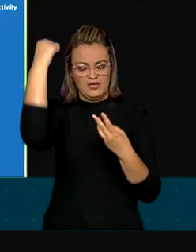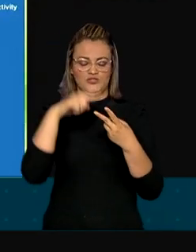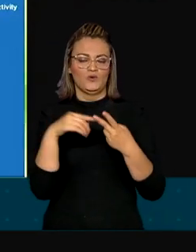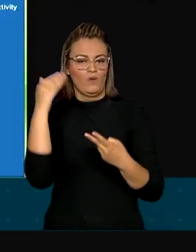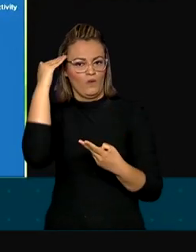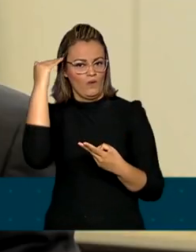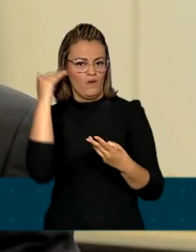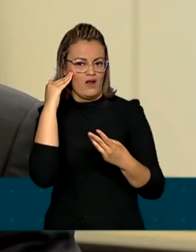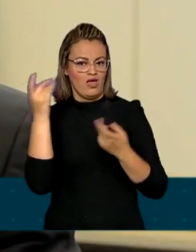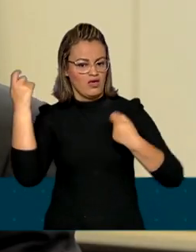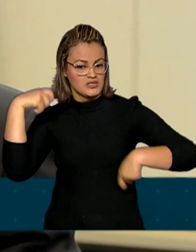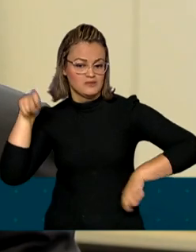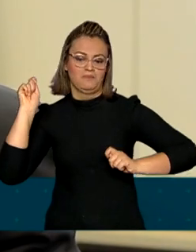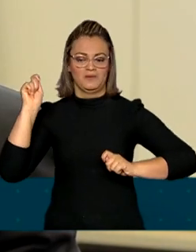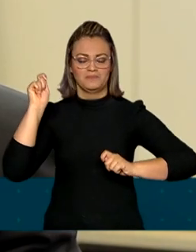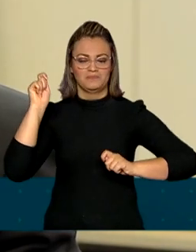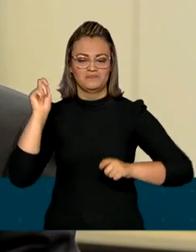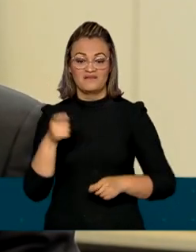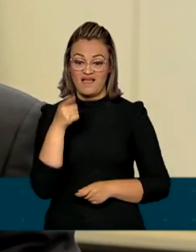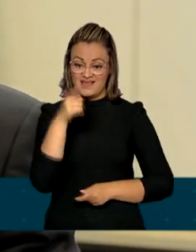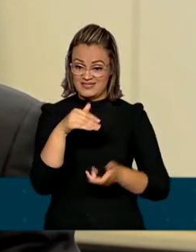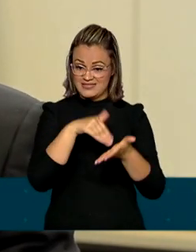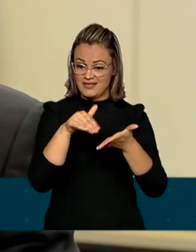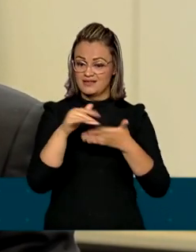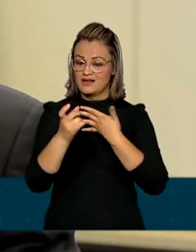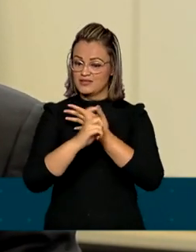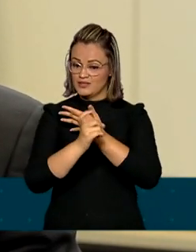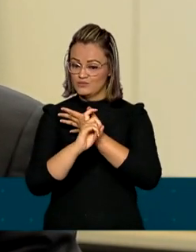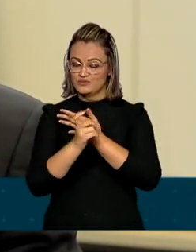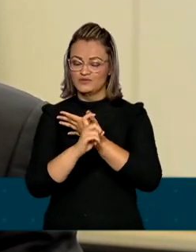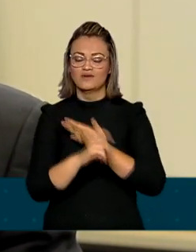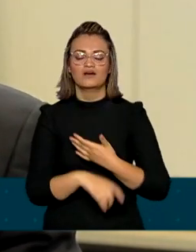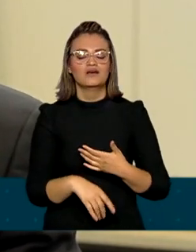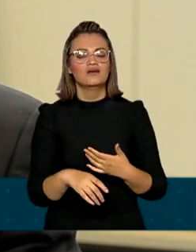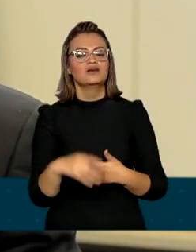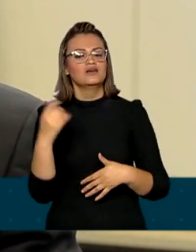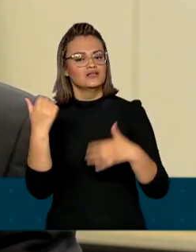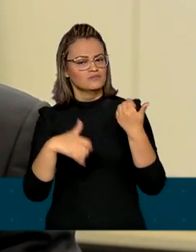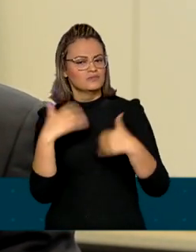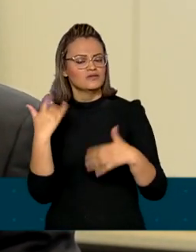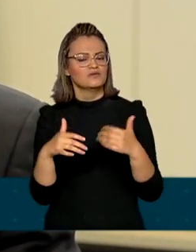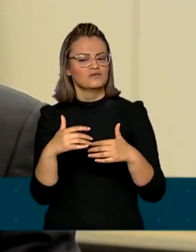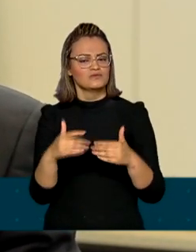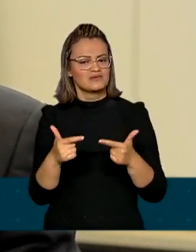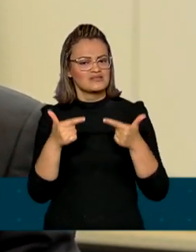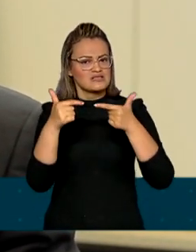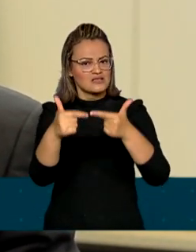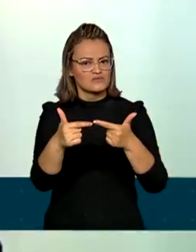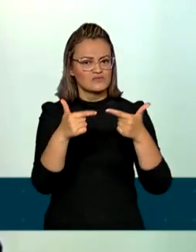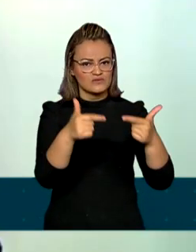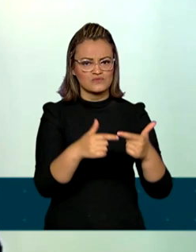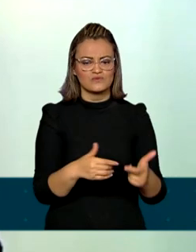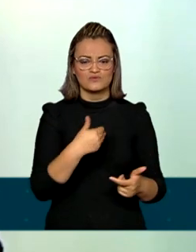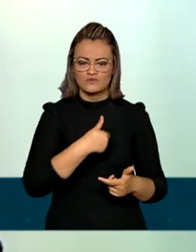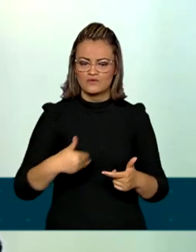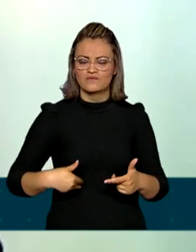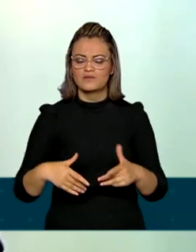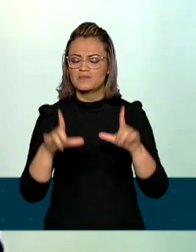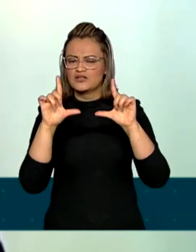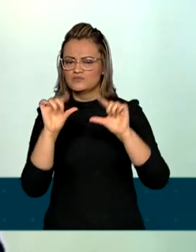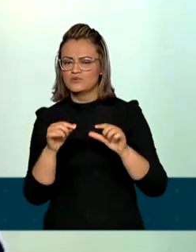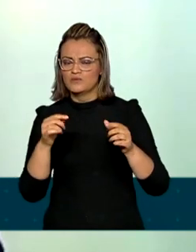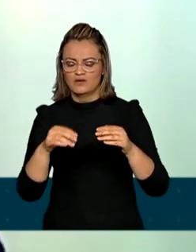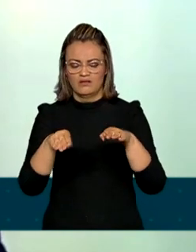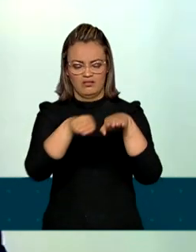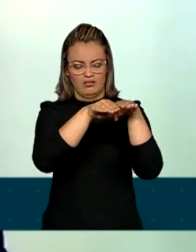Sul e Espanha. O secretário-executivo do Ministério das Comunicações falou sobre as iniciativas do governo para reduzir